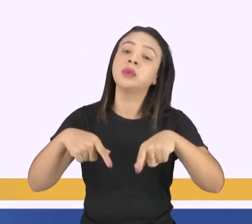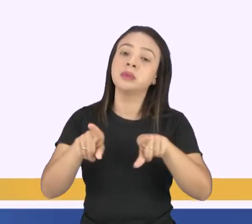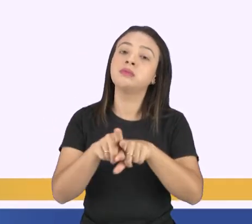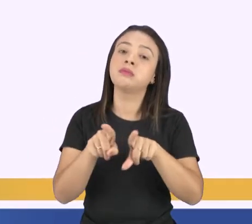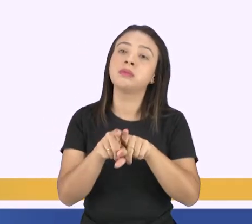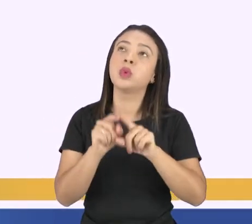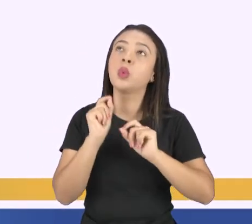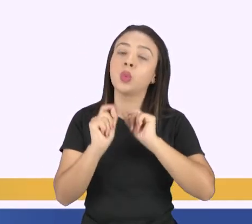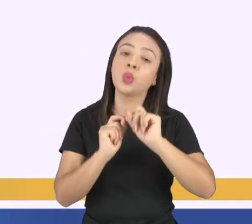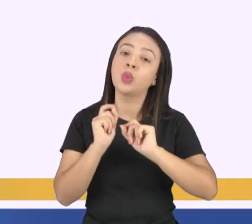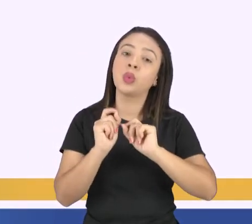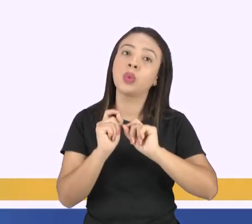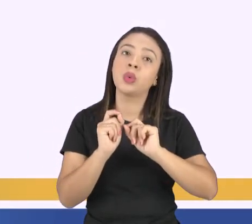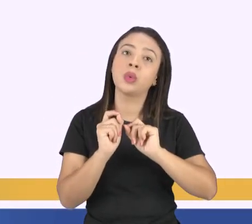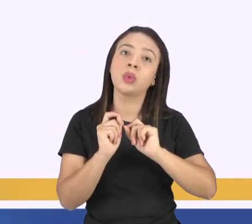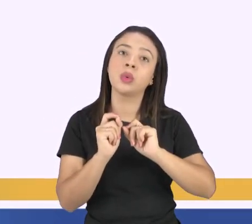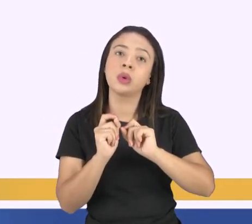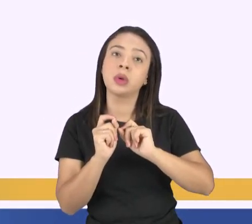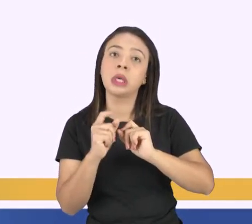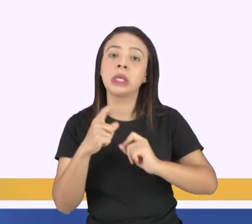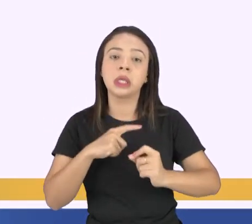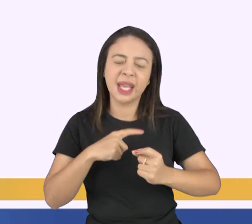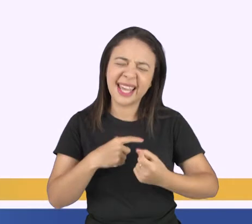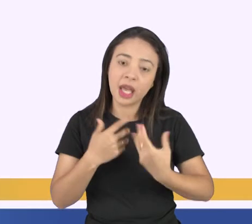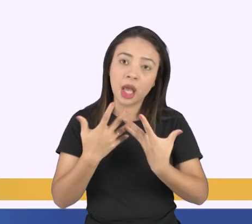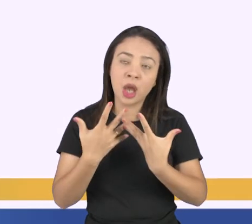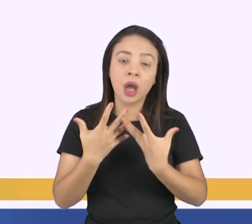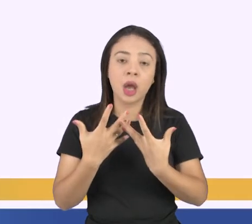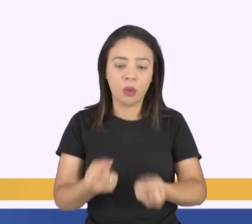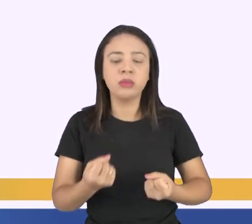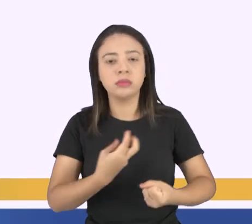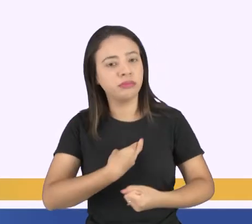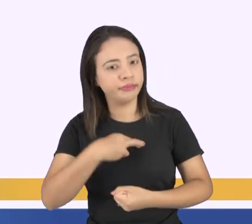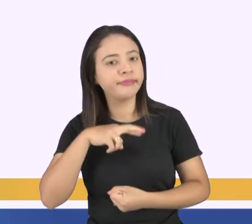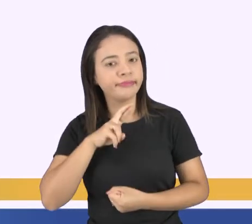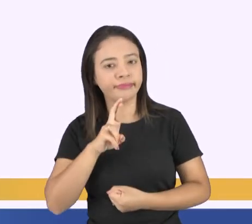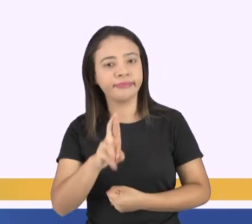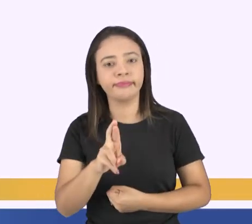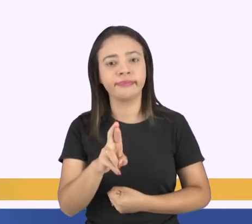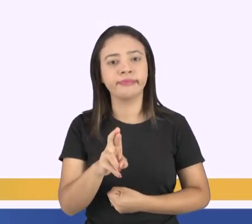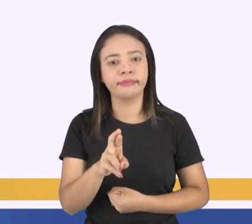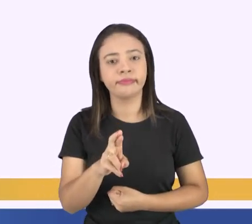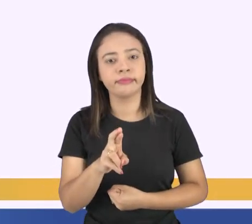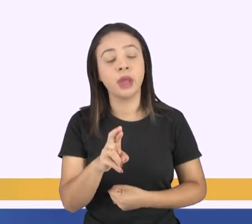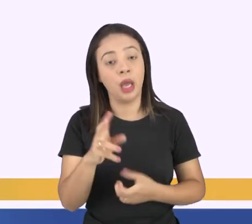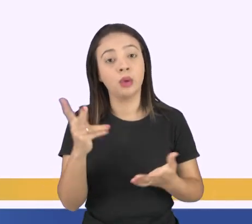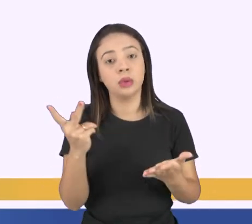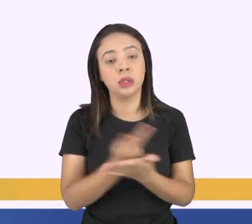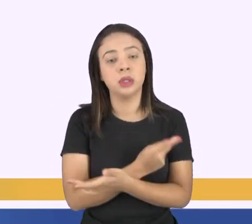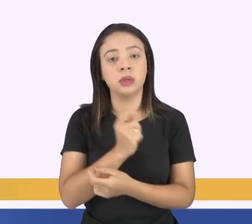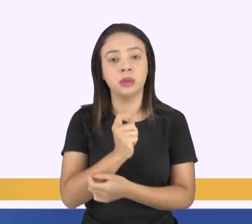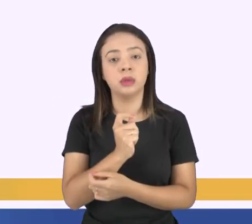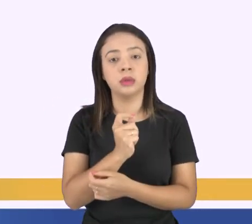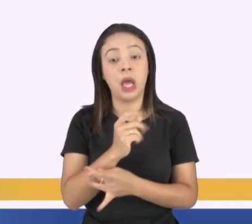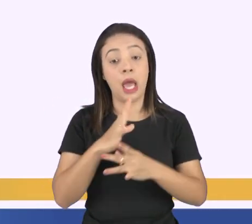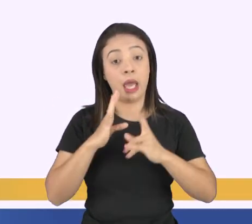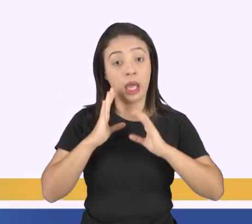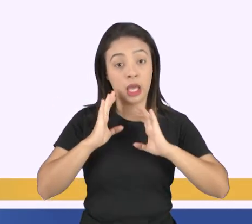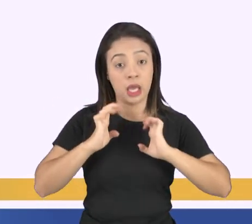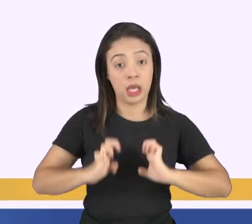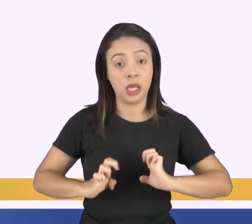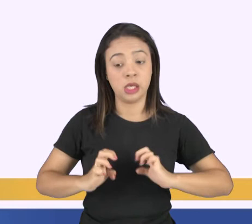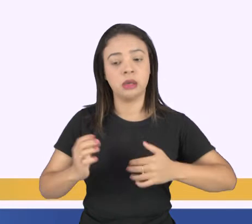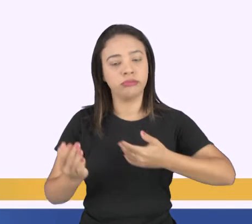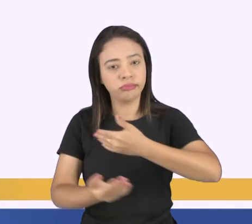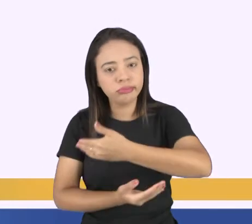pode ser submeter à aceitação das religiões. Há casos de que a ética ela flexibiliza para